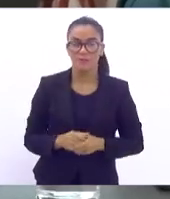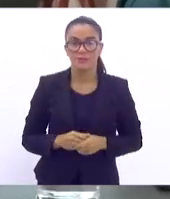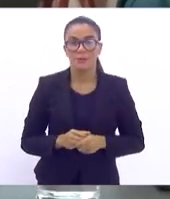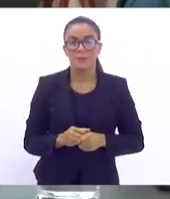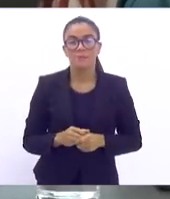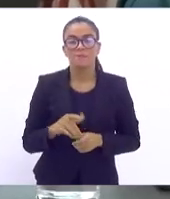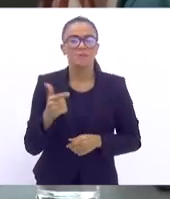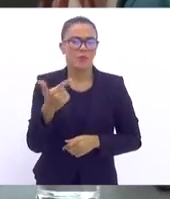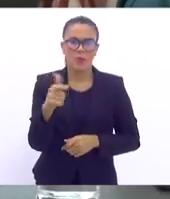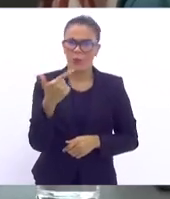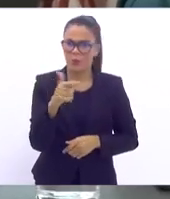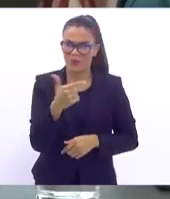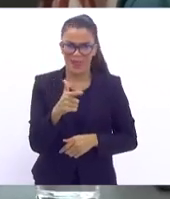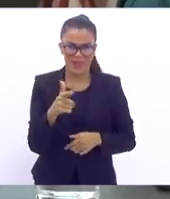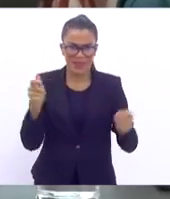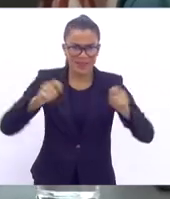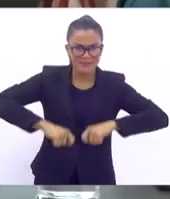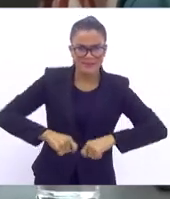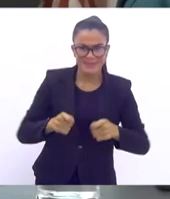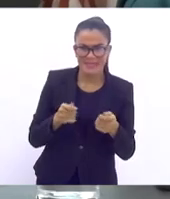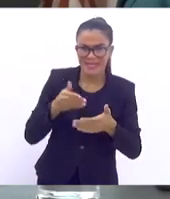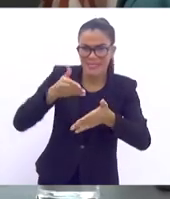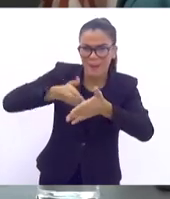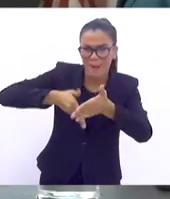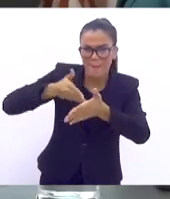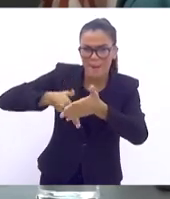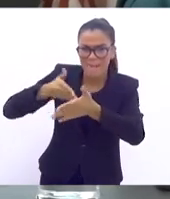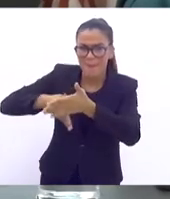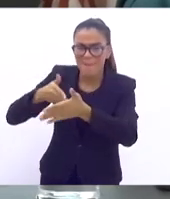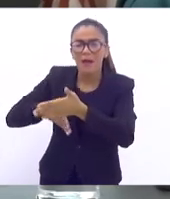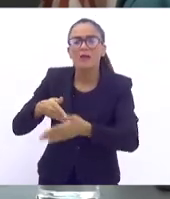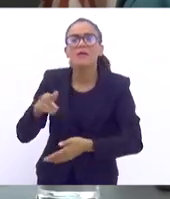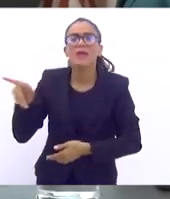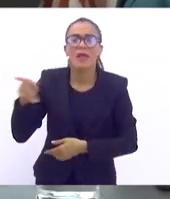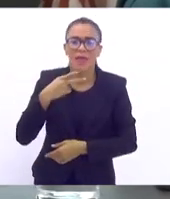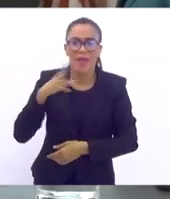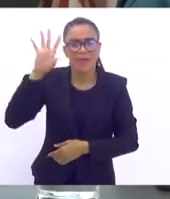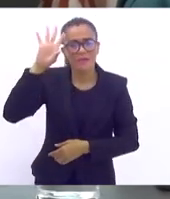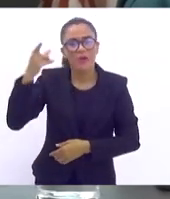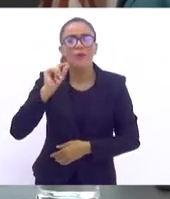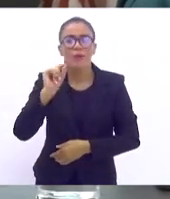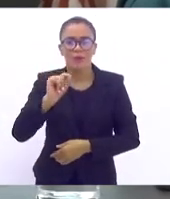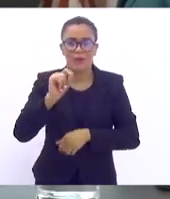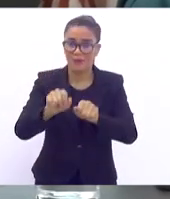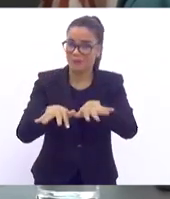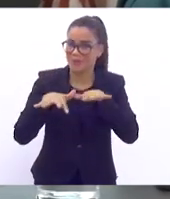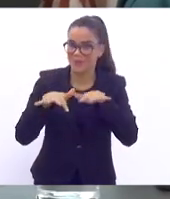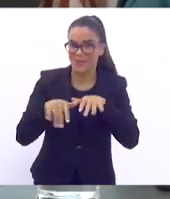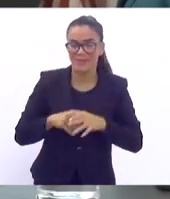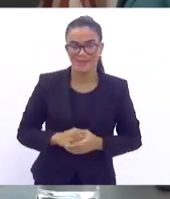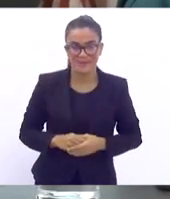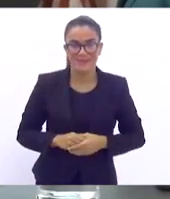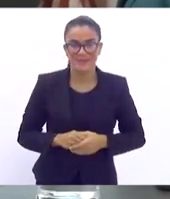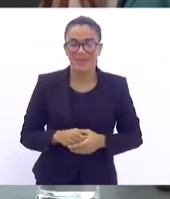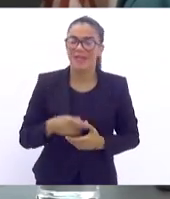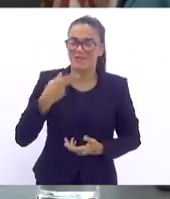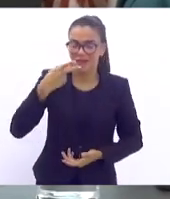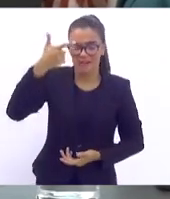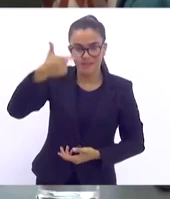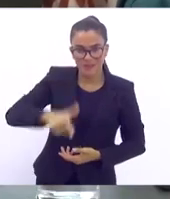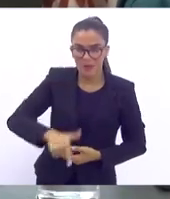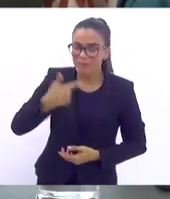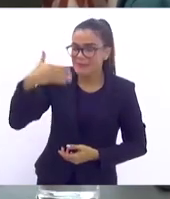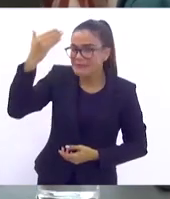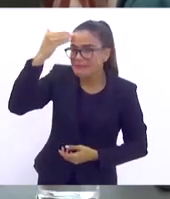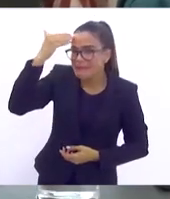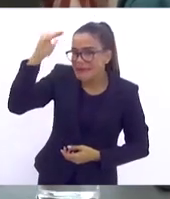para barrar nada que a última palavra é sempre do plenário volta a dizer é a firma para poder